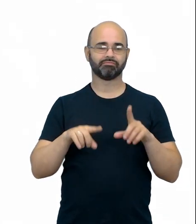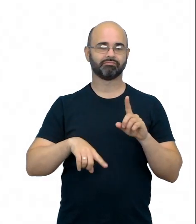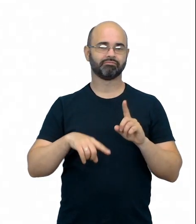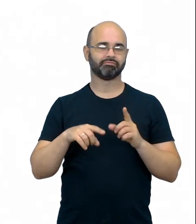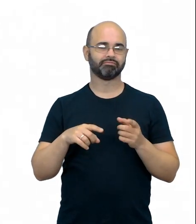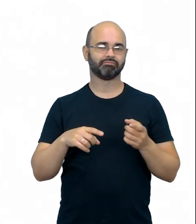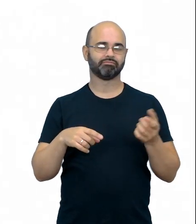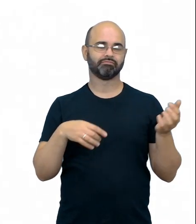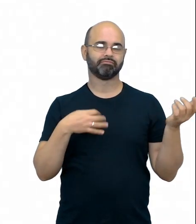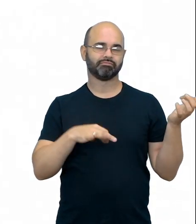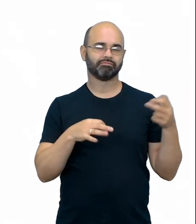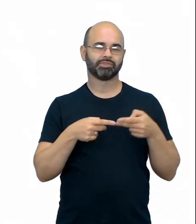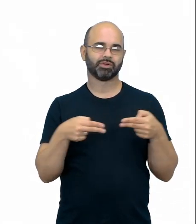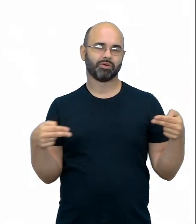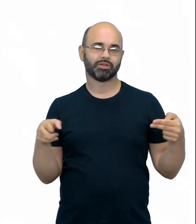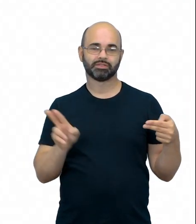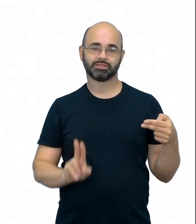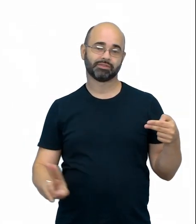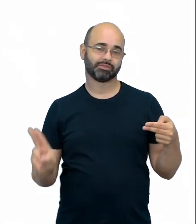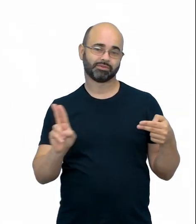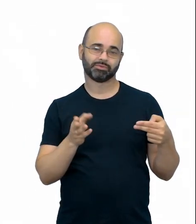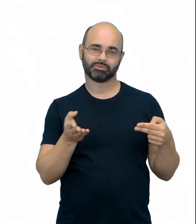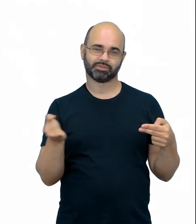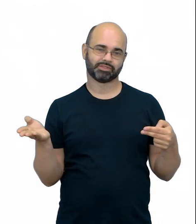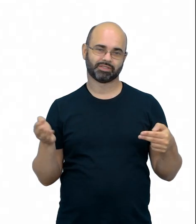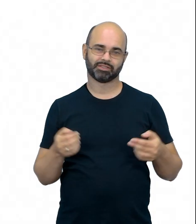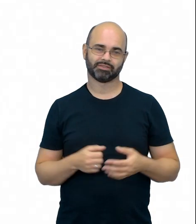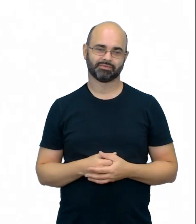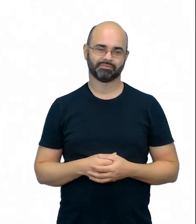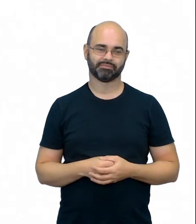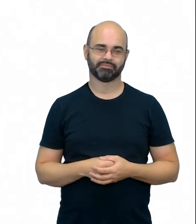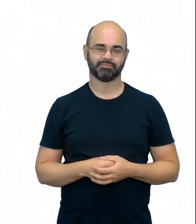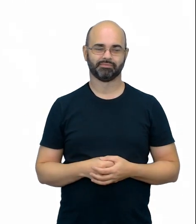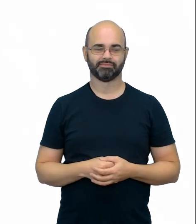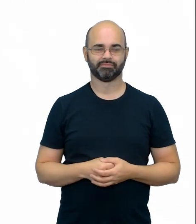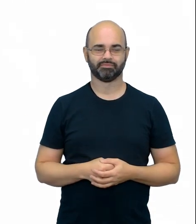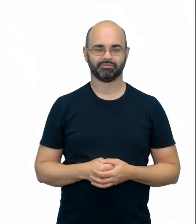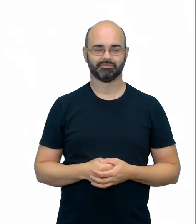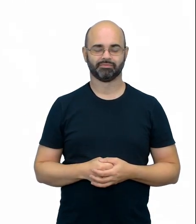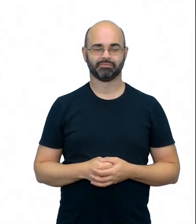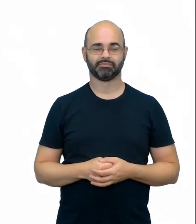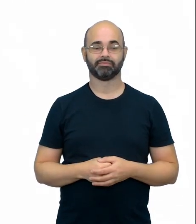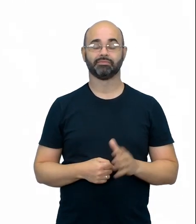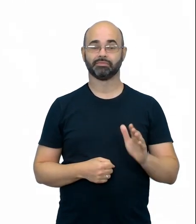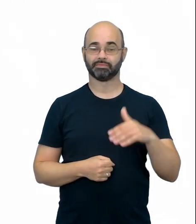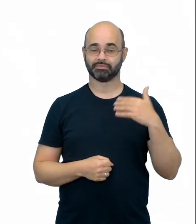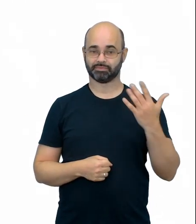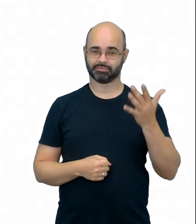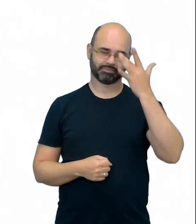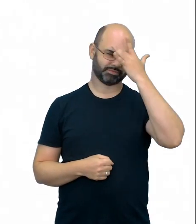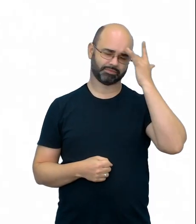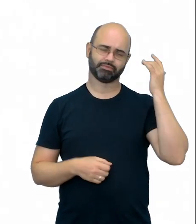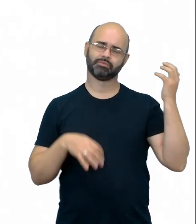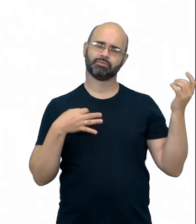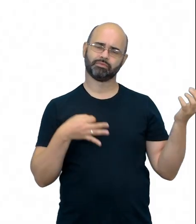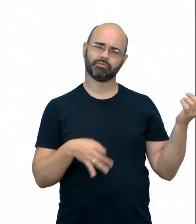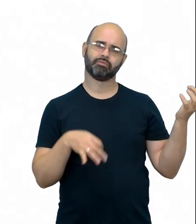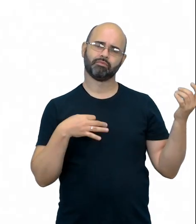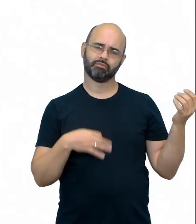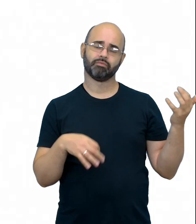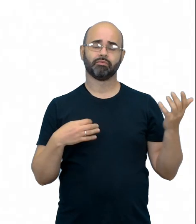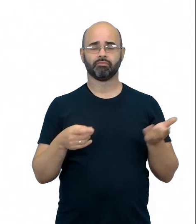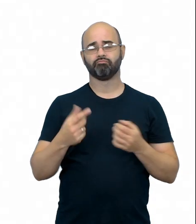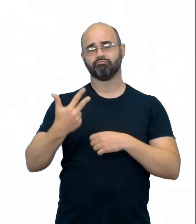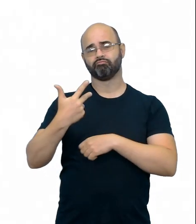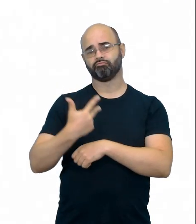ele, certo? Então, com a tecnologia, muitos cordelistas, eles se apresentam em vídeos nas